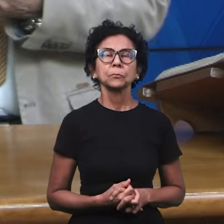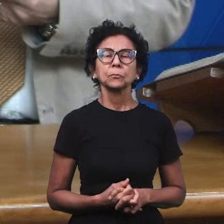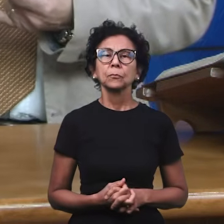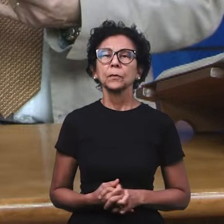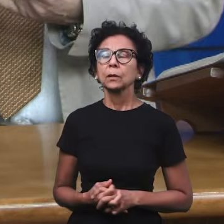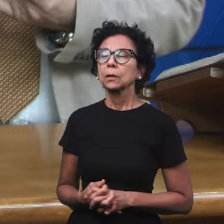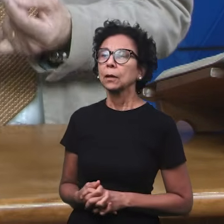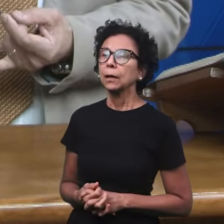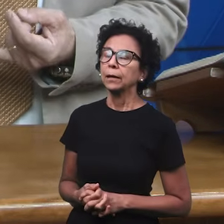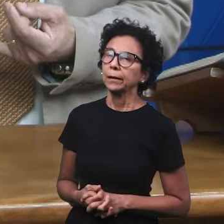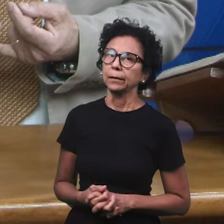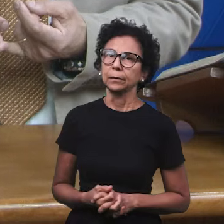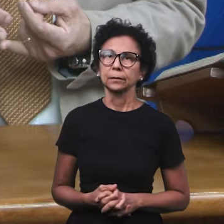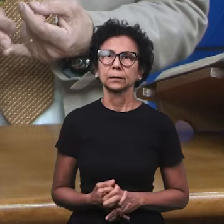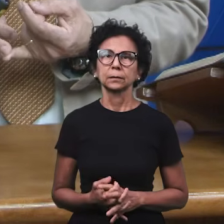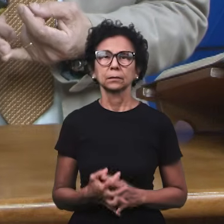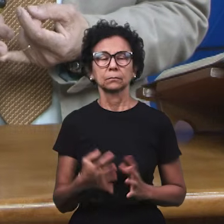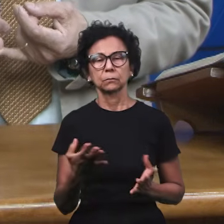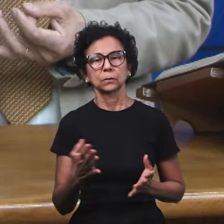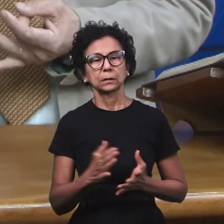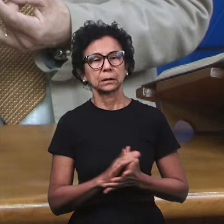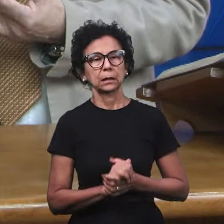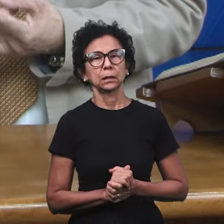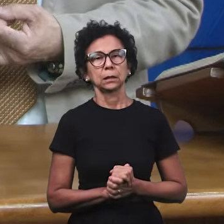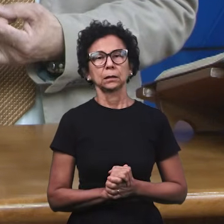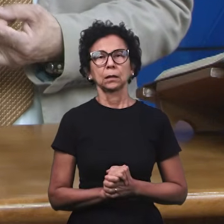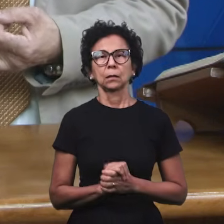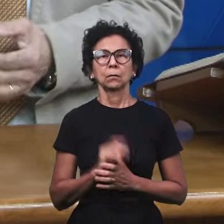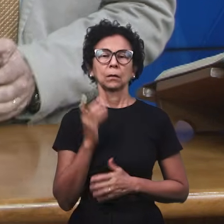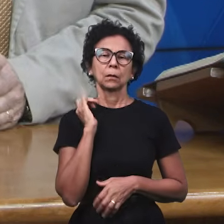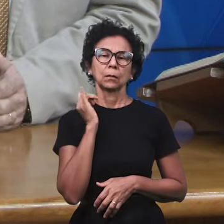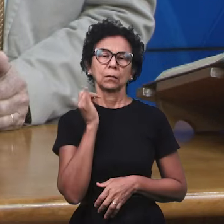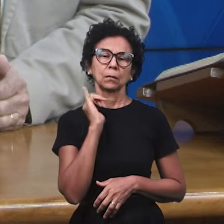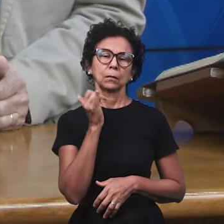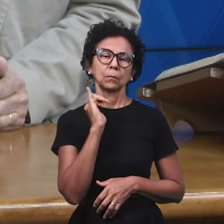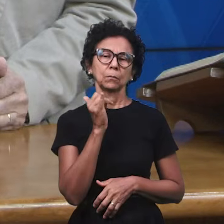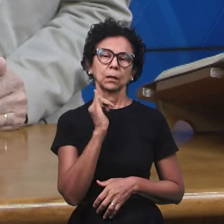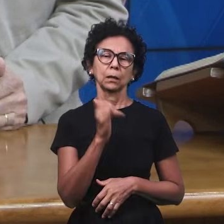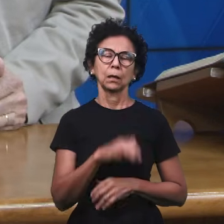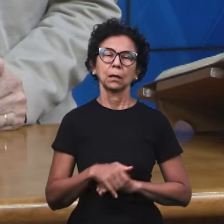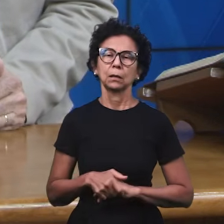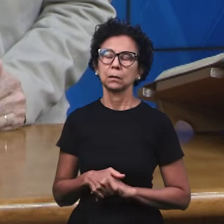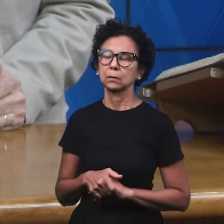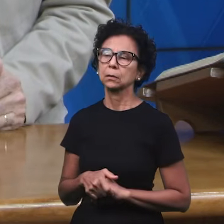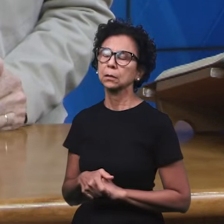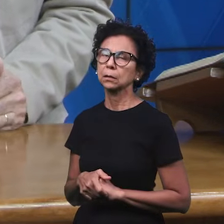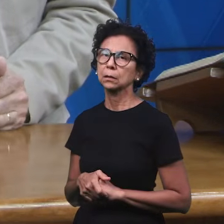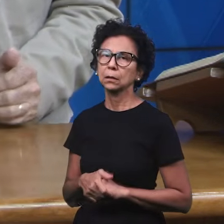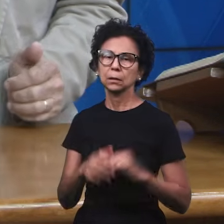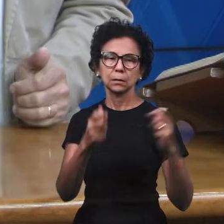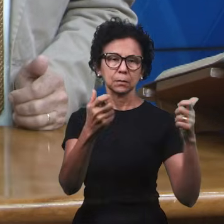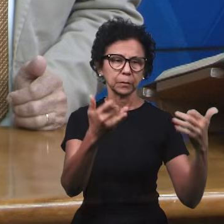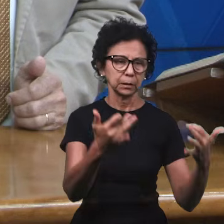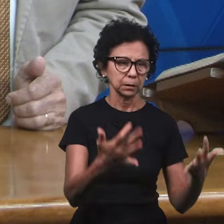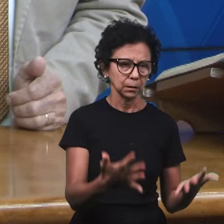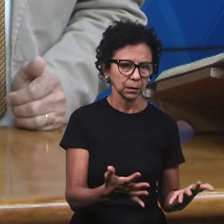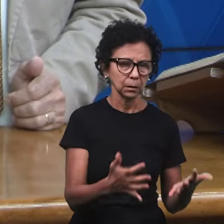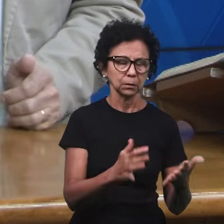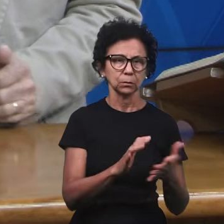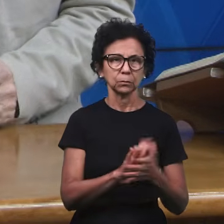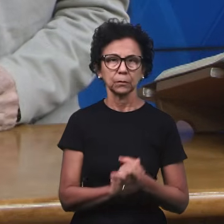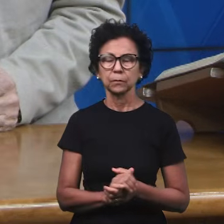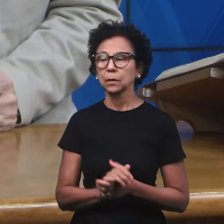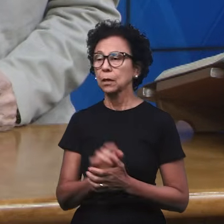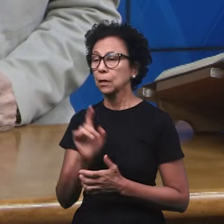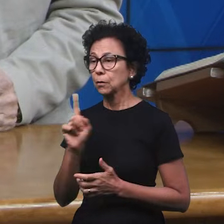você está dando uma orientação ou recebendo orientação, é preciso você entender perfeitamente o que é para